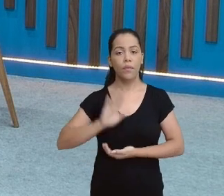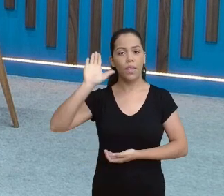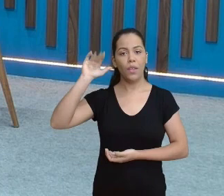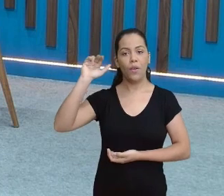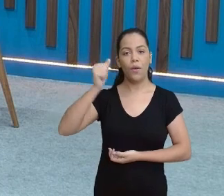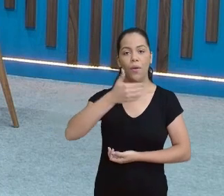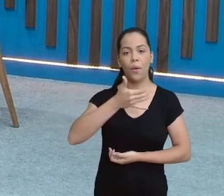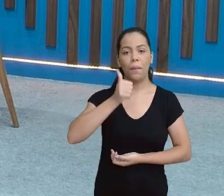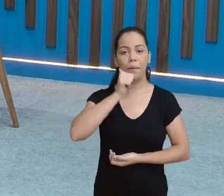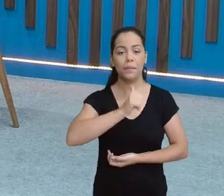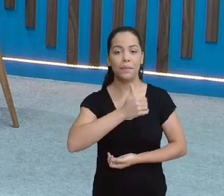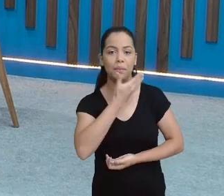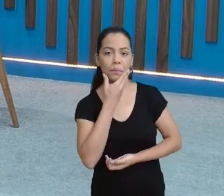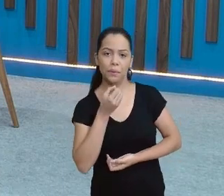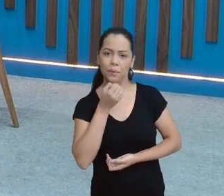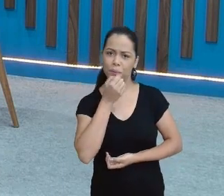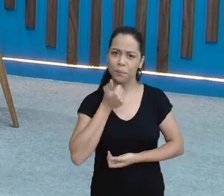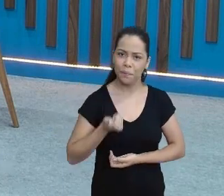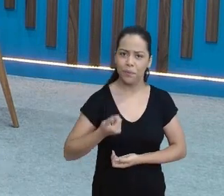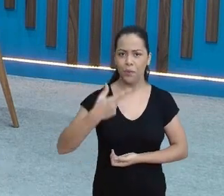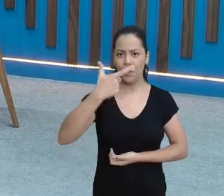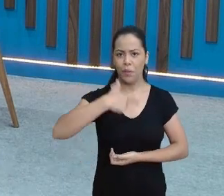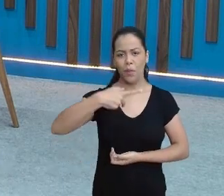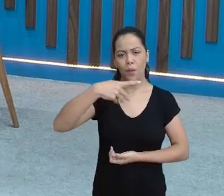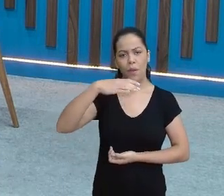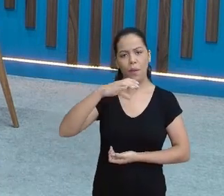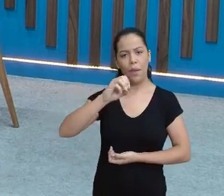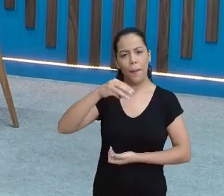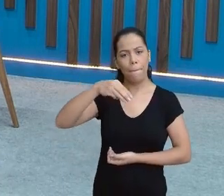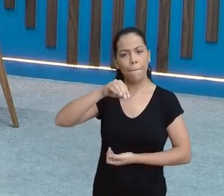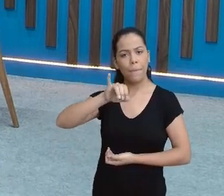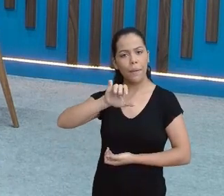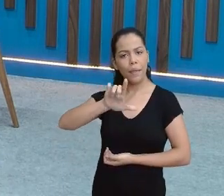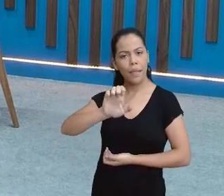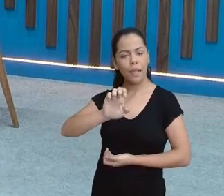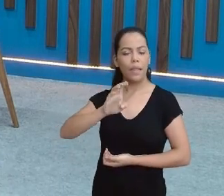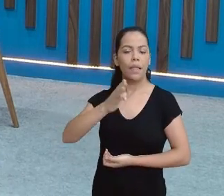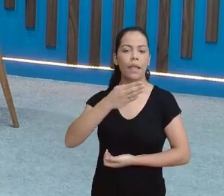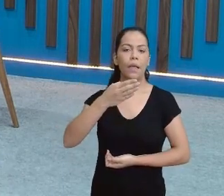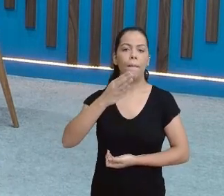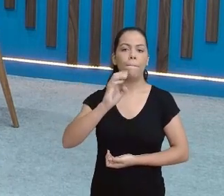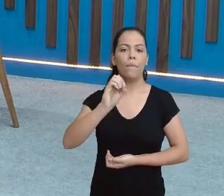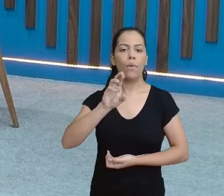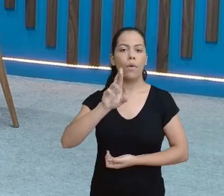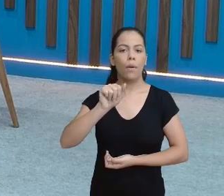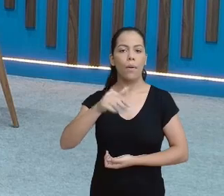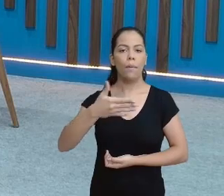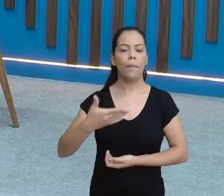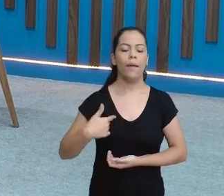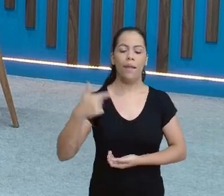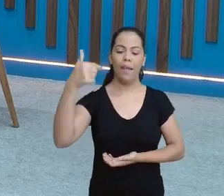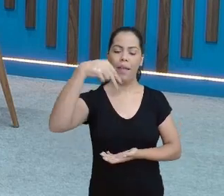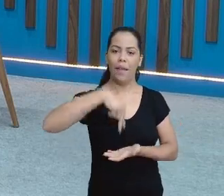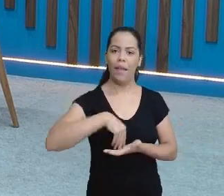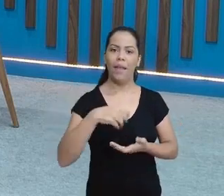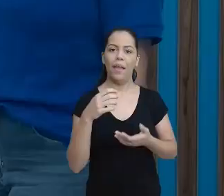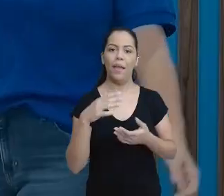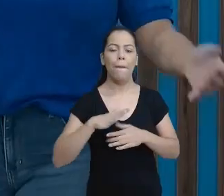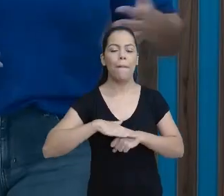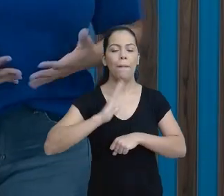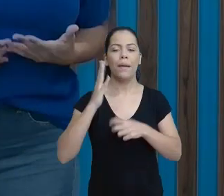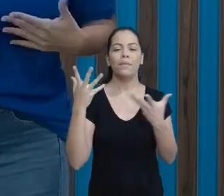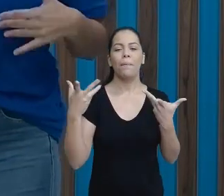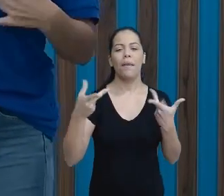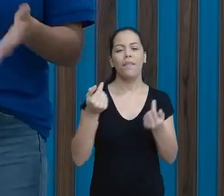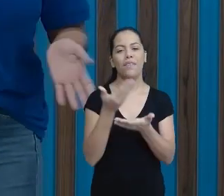Olá, meninos e meninas, tudo bem? Eu sou Camille Borba e estamos aqui para mais uma maravilhosa aula de língua portuguesa.